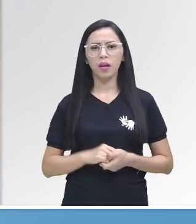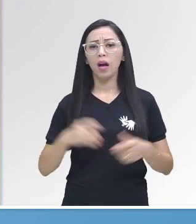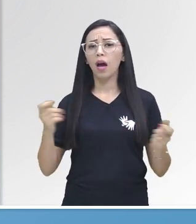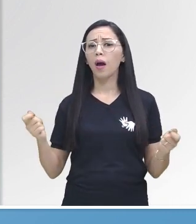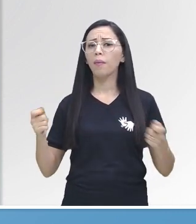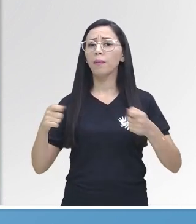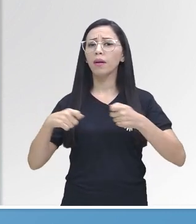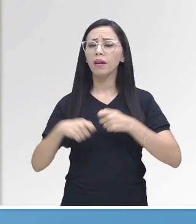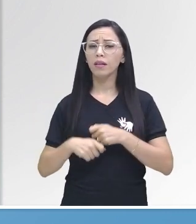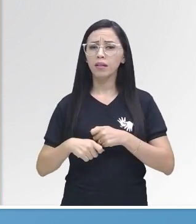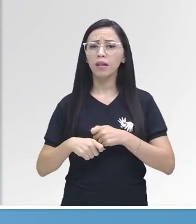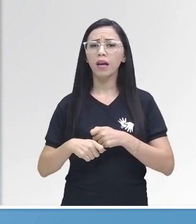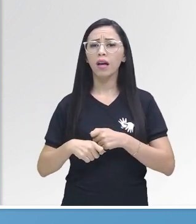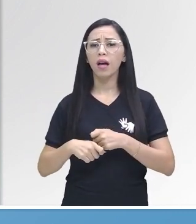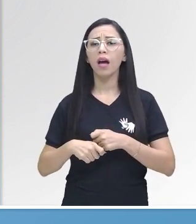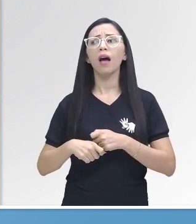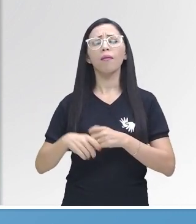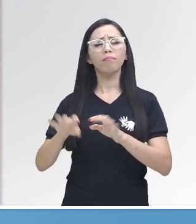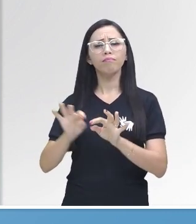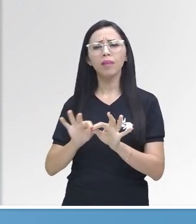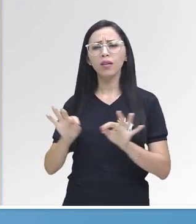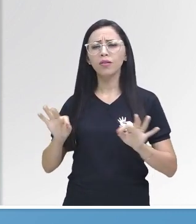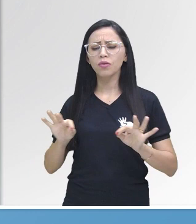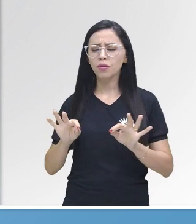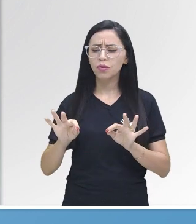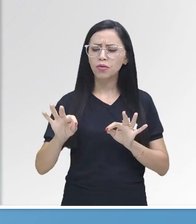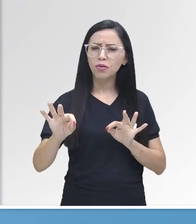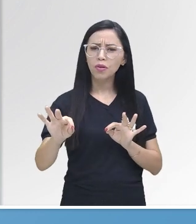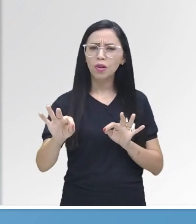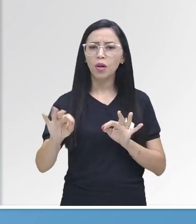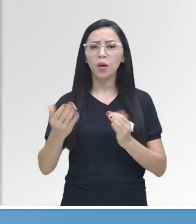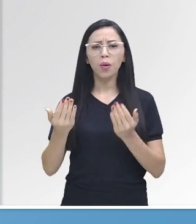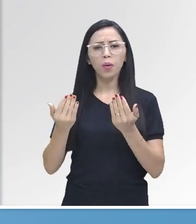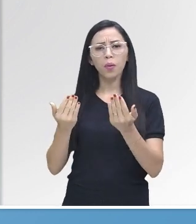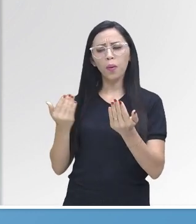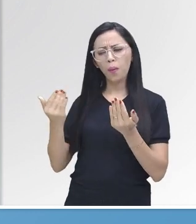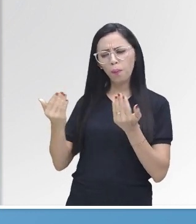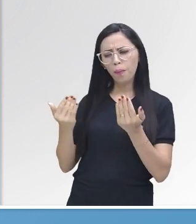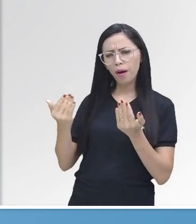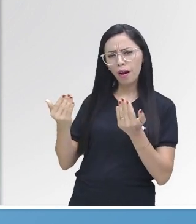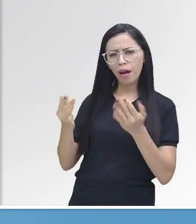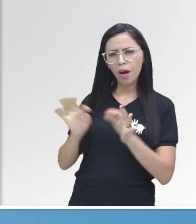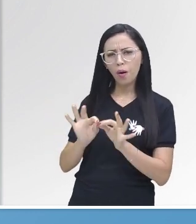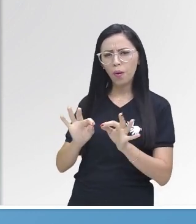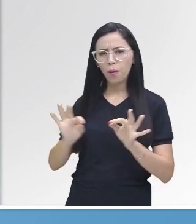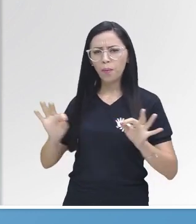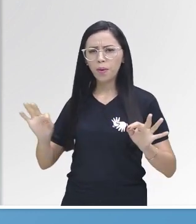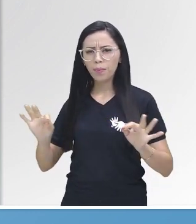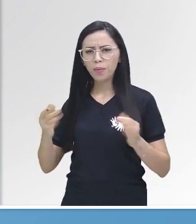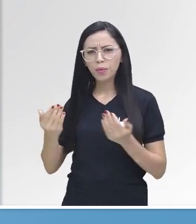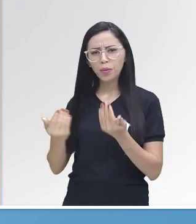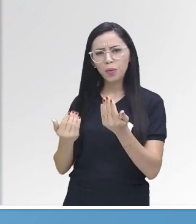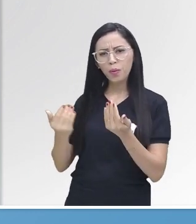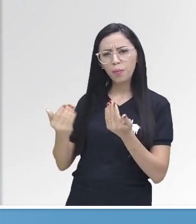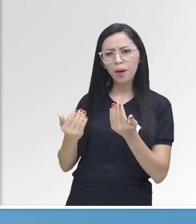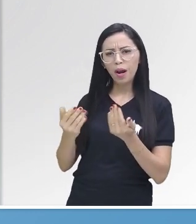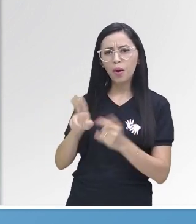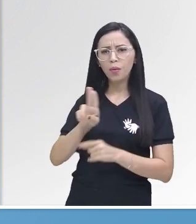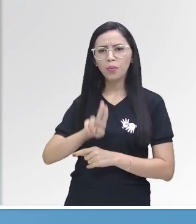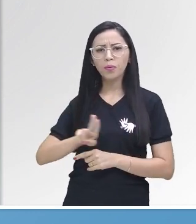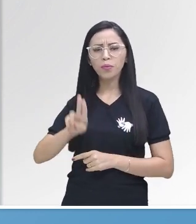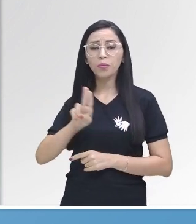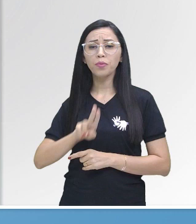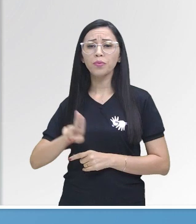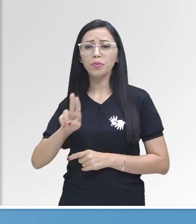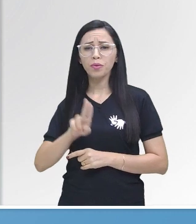Habilidade, estimar, medir e comparar comprimentos, utilizando unidades de medidas